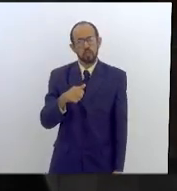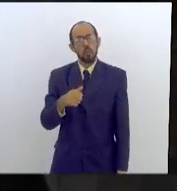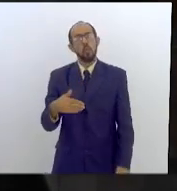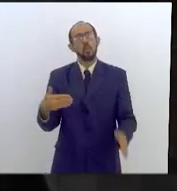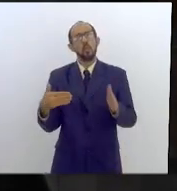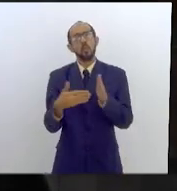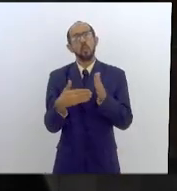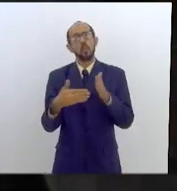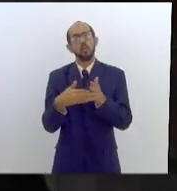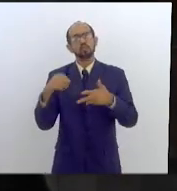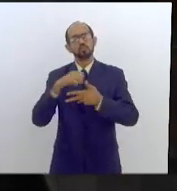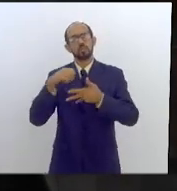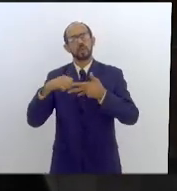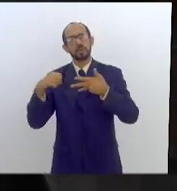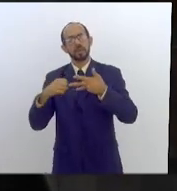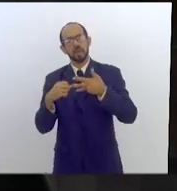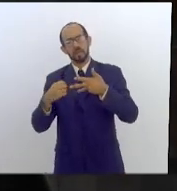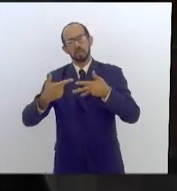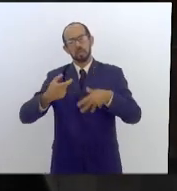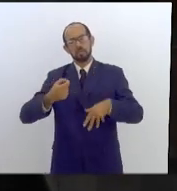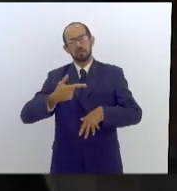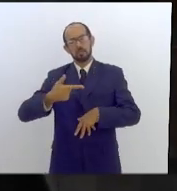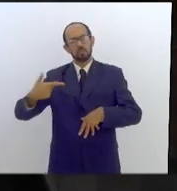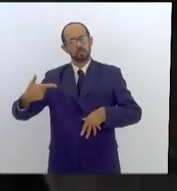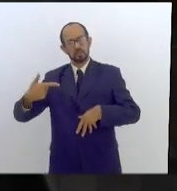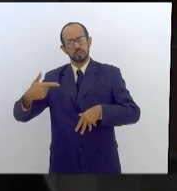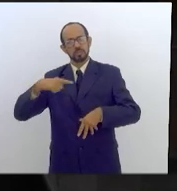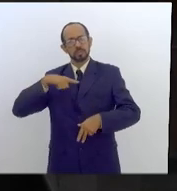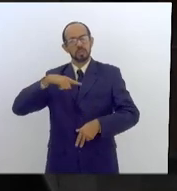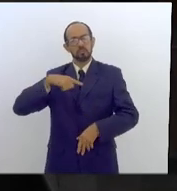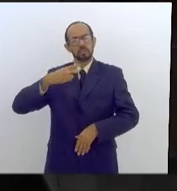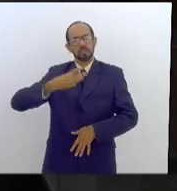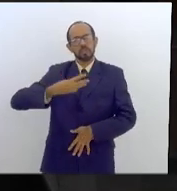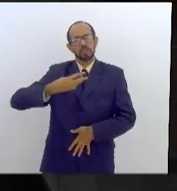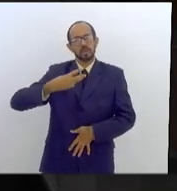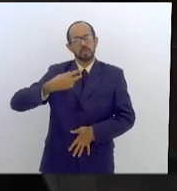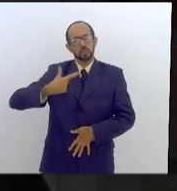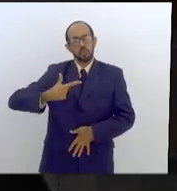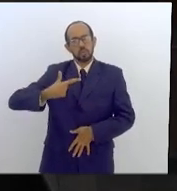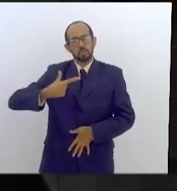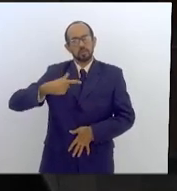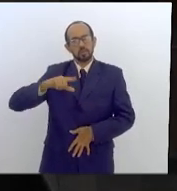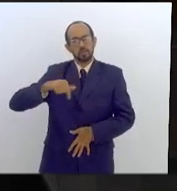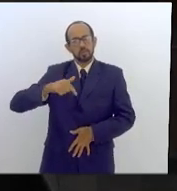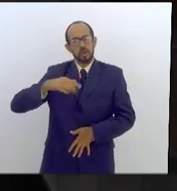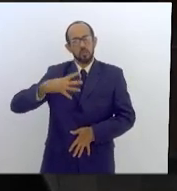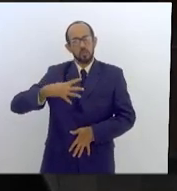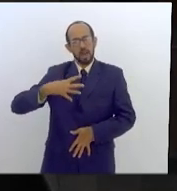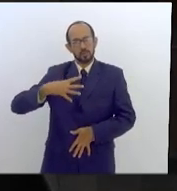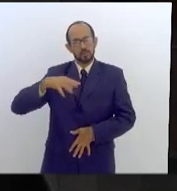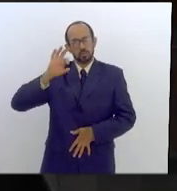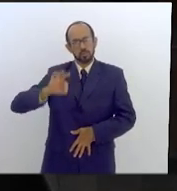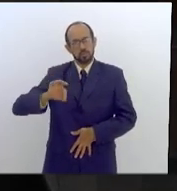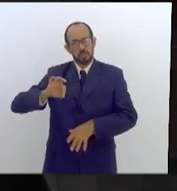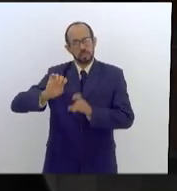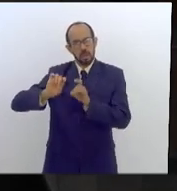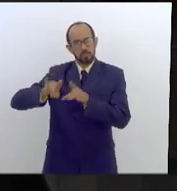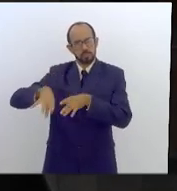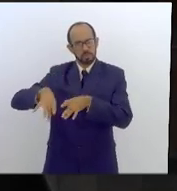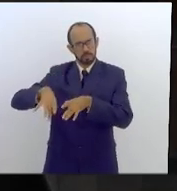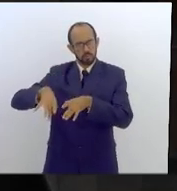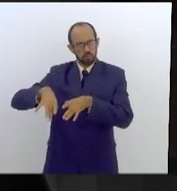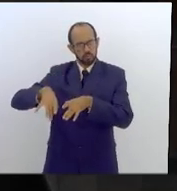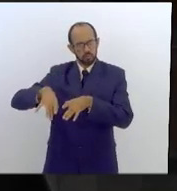né edição 2022 teve 32.4% de abstenção né